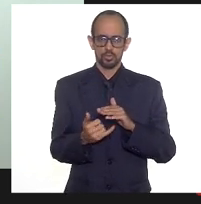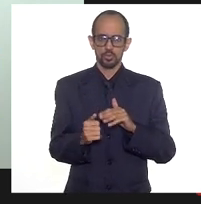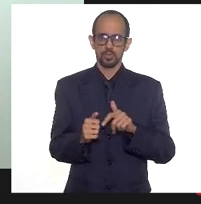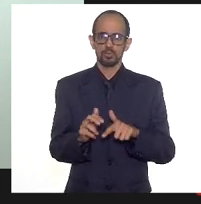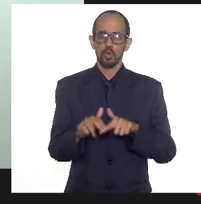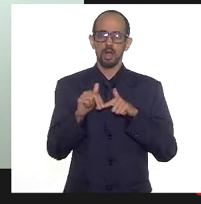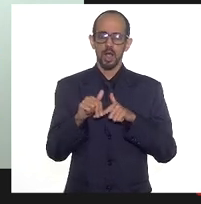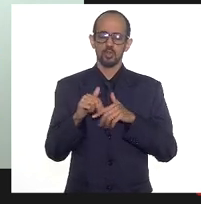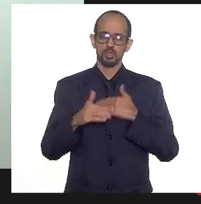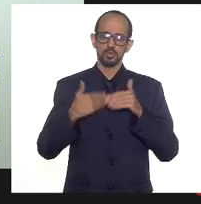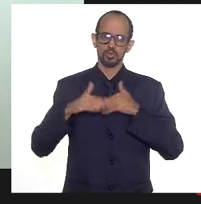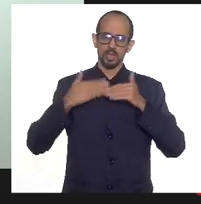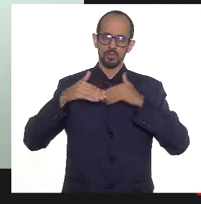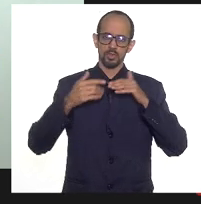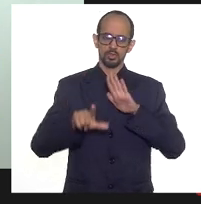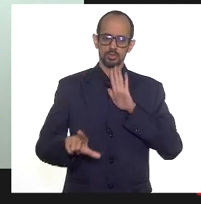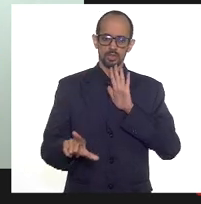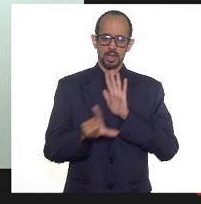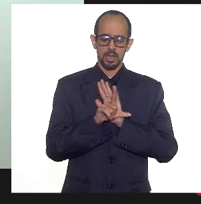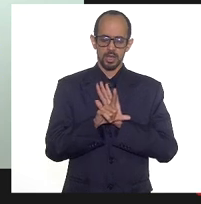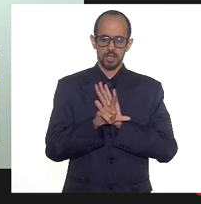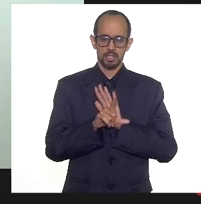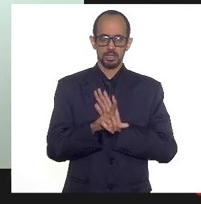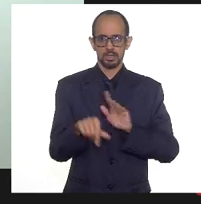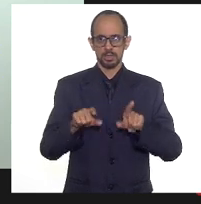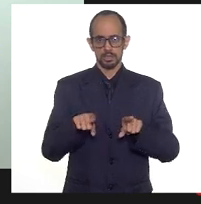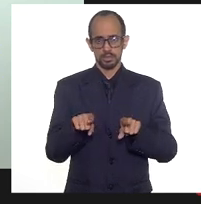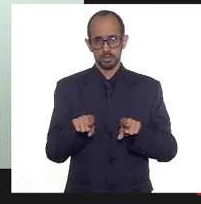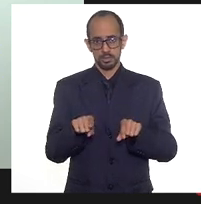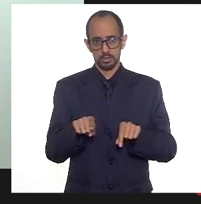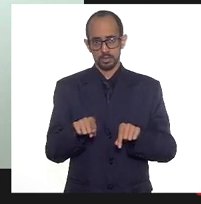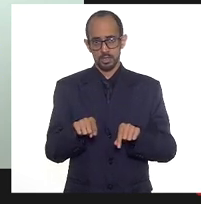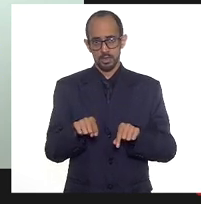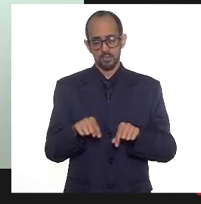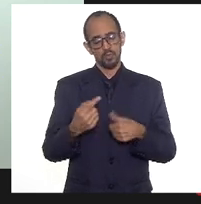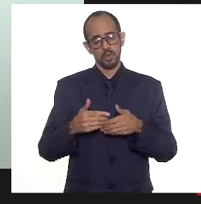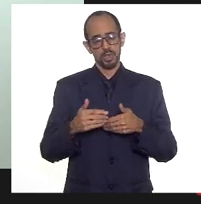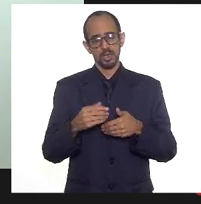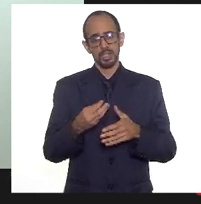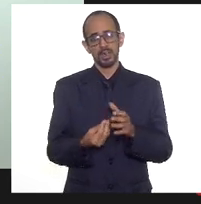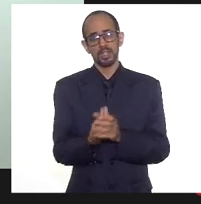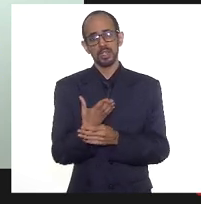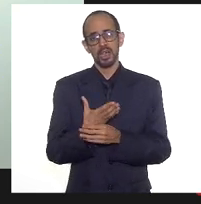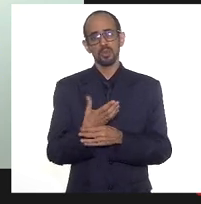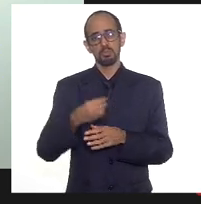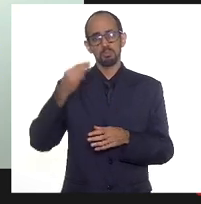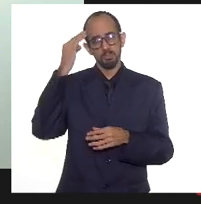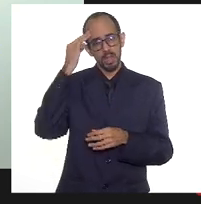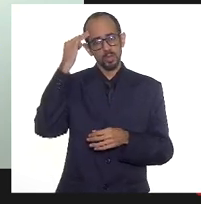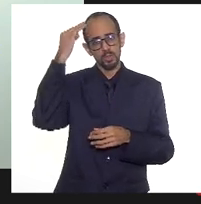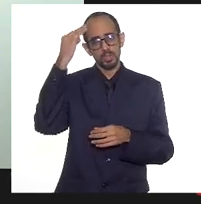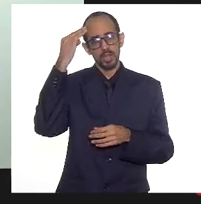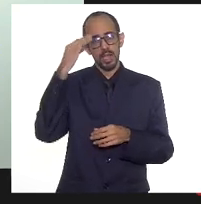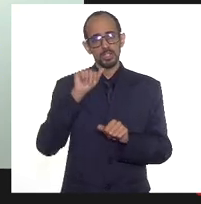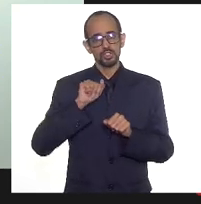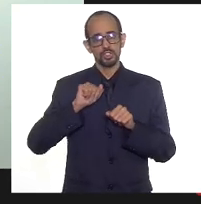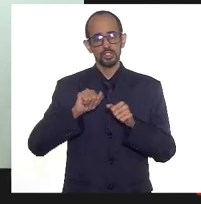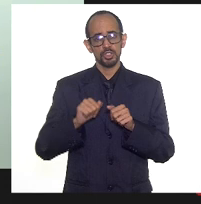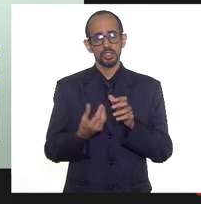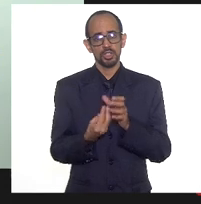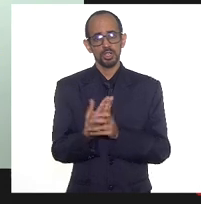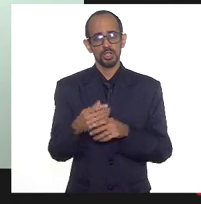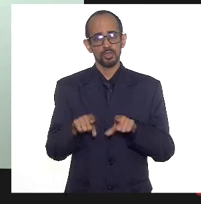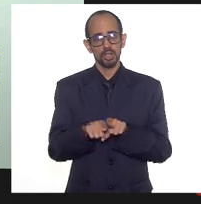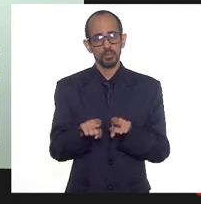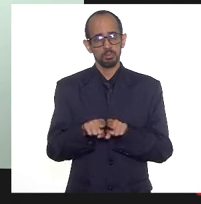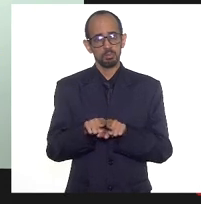e das nossas legislações, foi se amadurecendo e tomando os cuidados devidos dentro